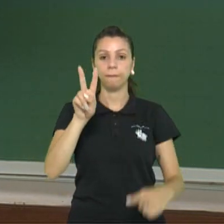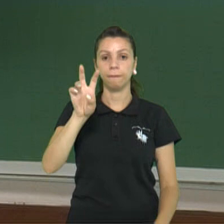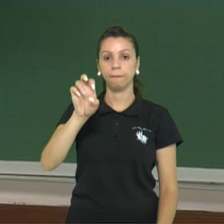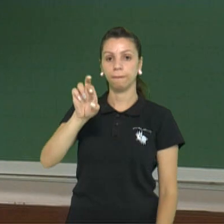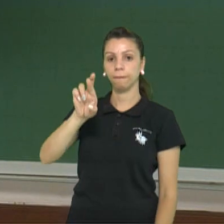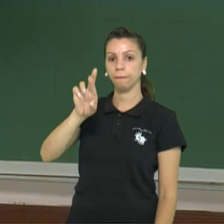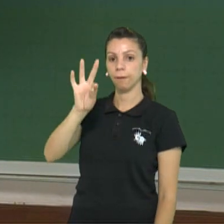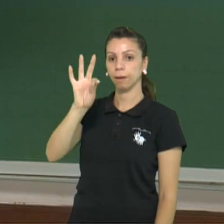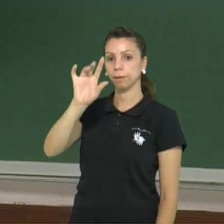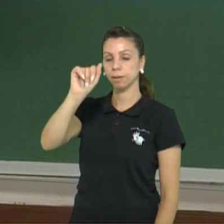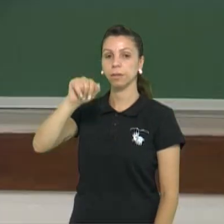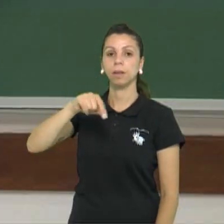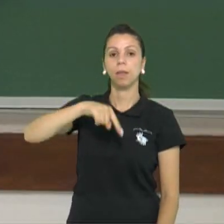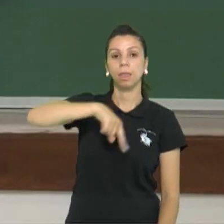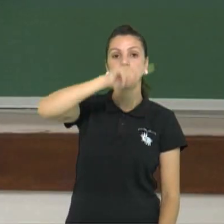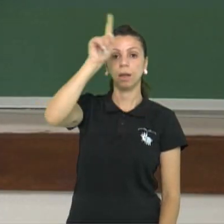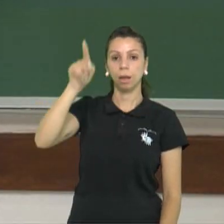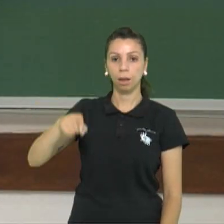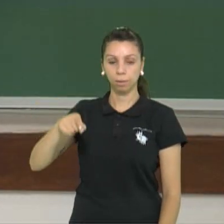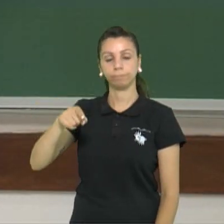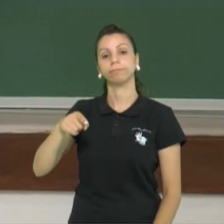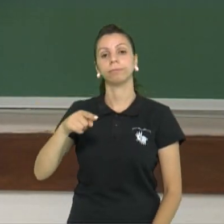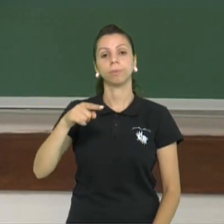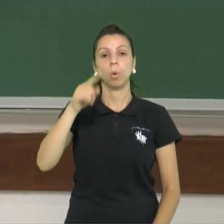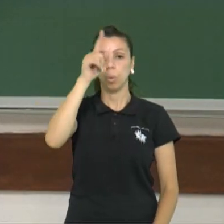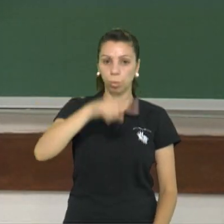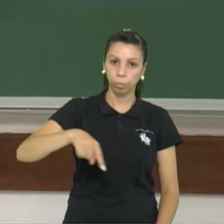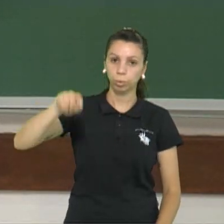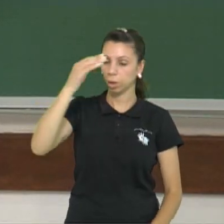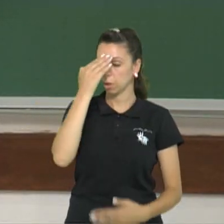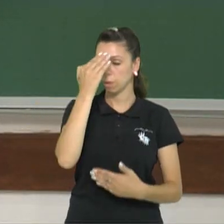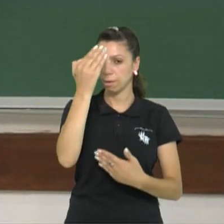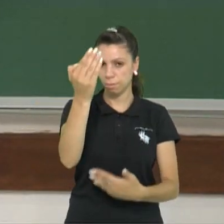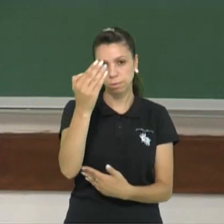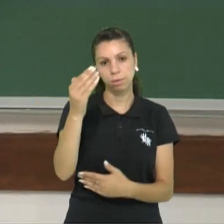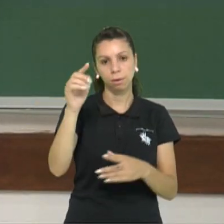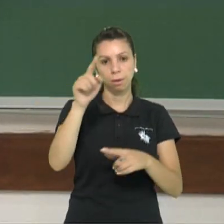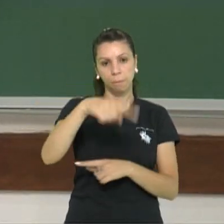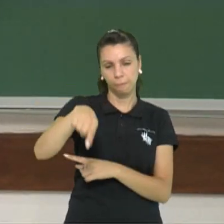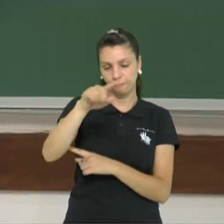Certo, gente? Aproveito para agradecer a atenção de vocês.